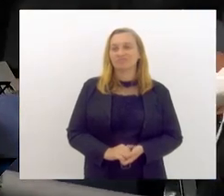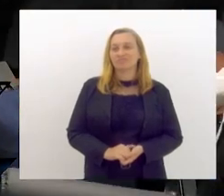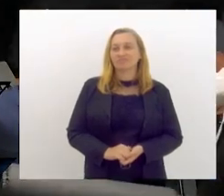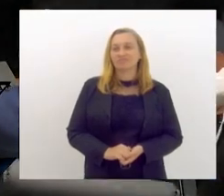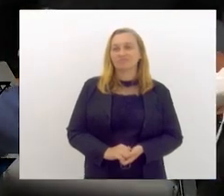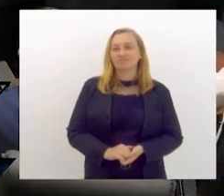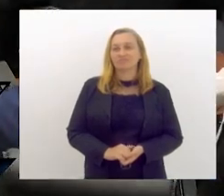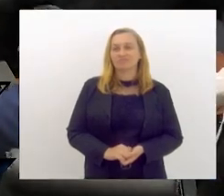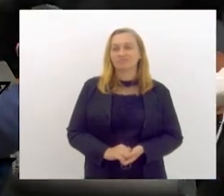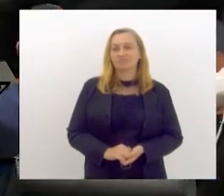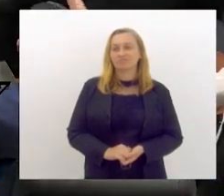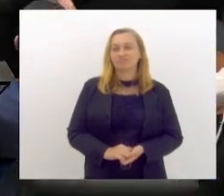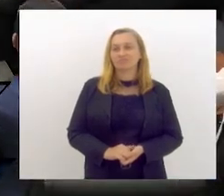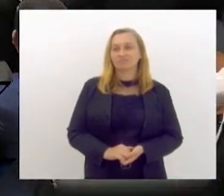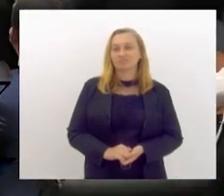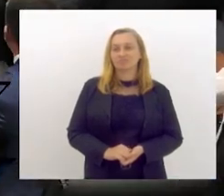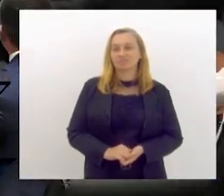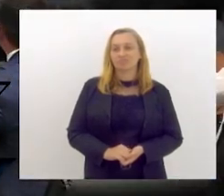Tá.